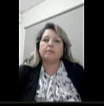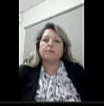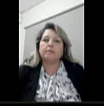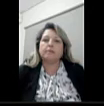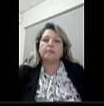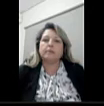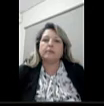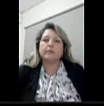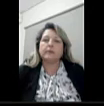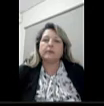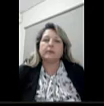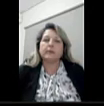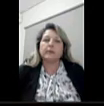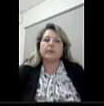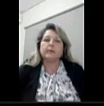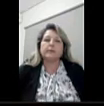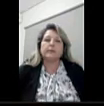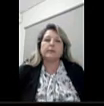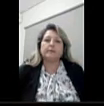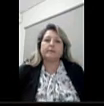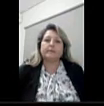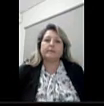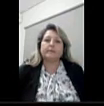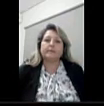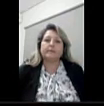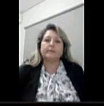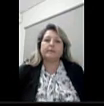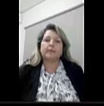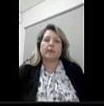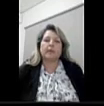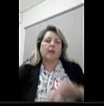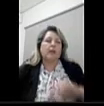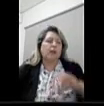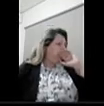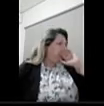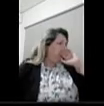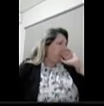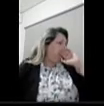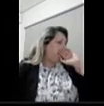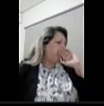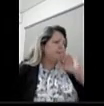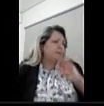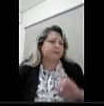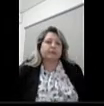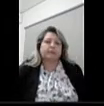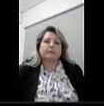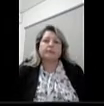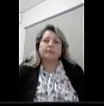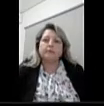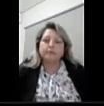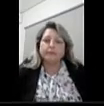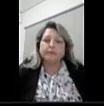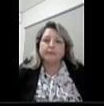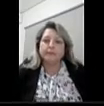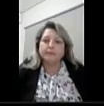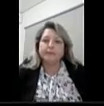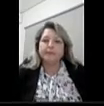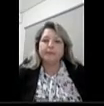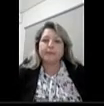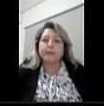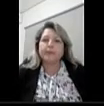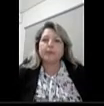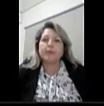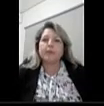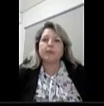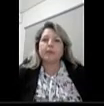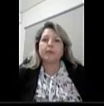mais para conseguir terminar porque ela percebe que se ela conseguir terminar ela pode sair um pouquinho mais cedo para o intervalo. Então, isso, por exemplo, seria um reforço